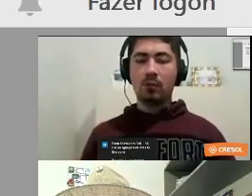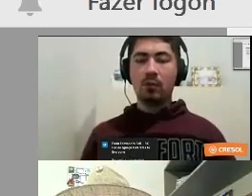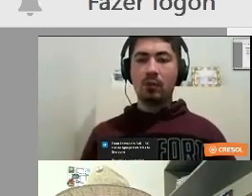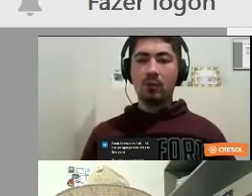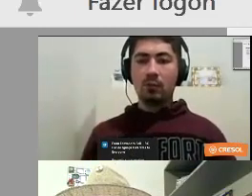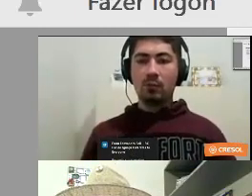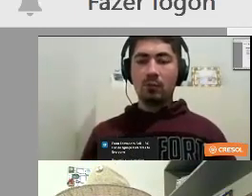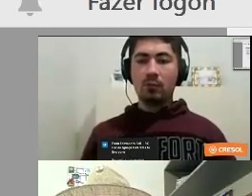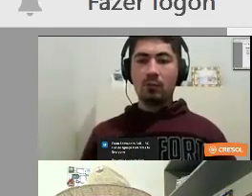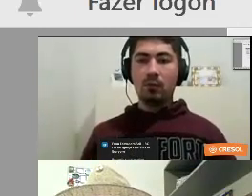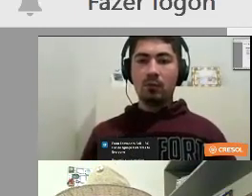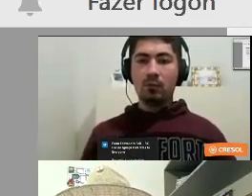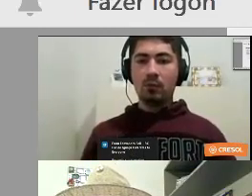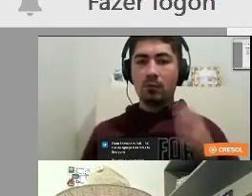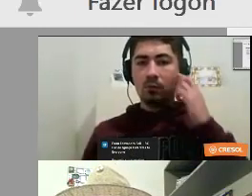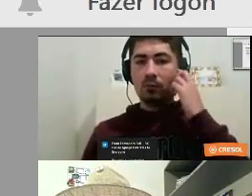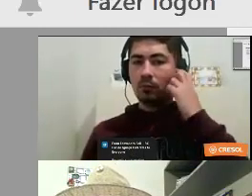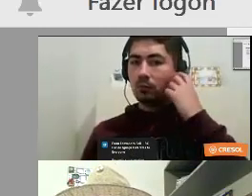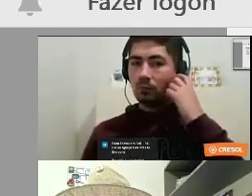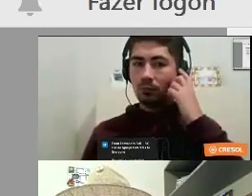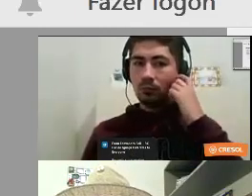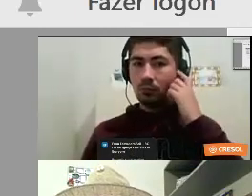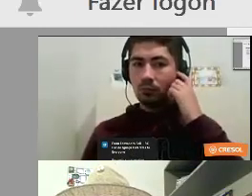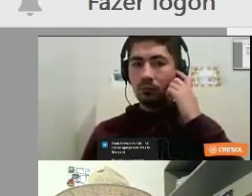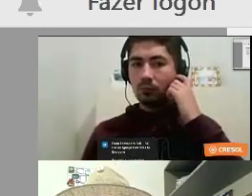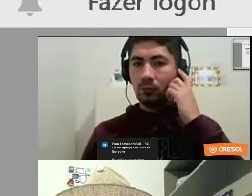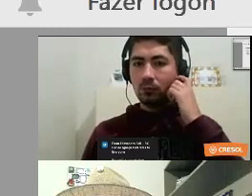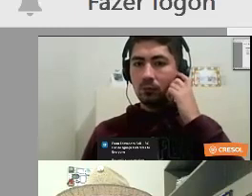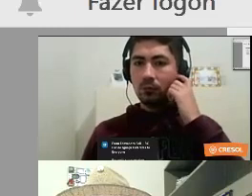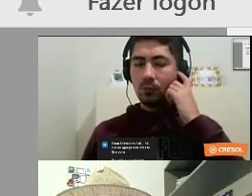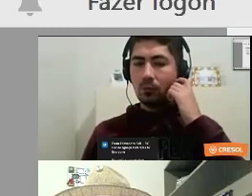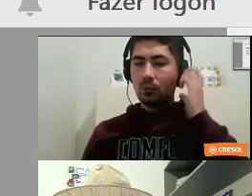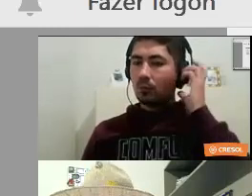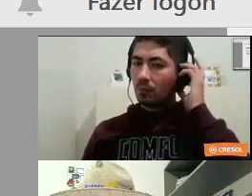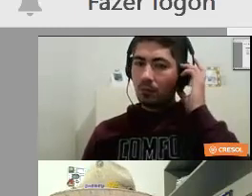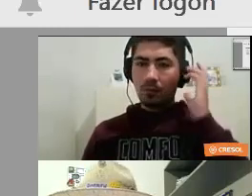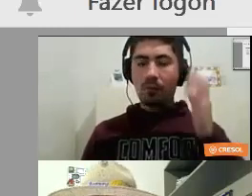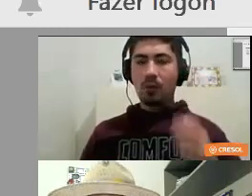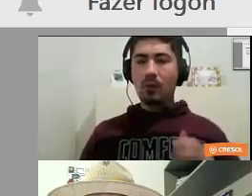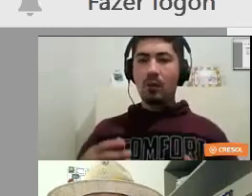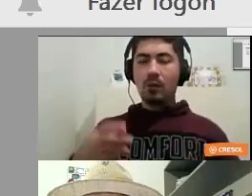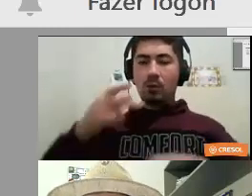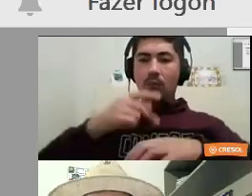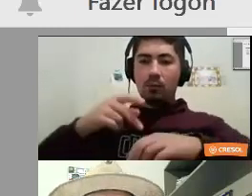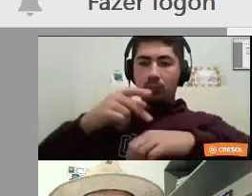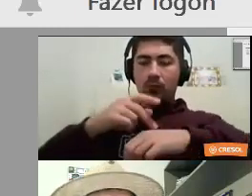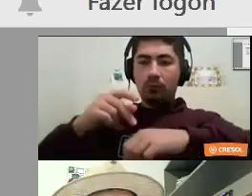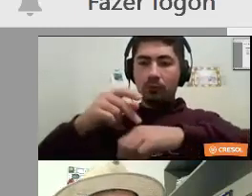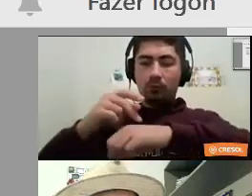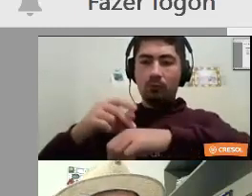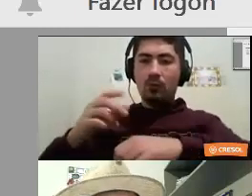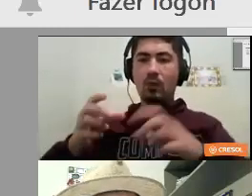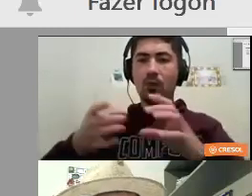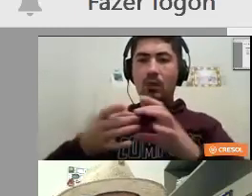Mundial de Saúde já certificou o Brasil como país livre da polio. Por quê? Porque nós precisamos, pelo